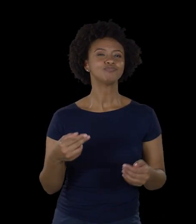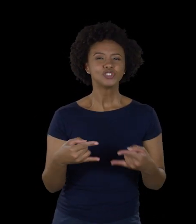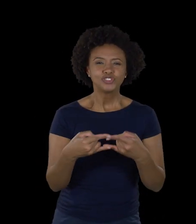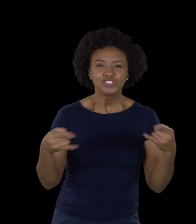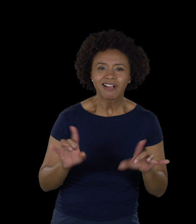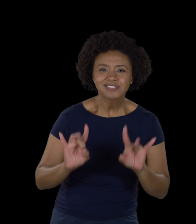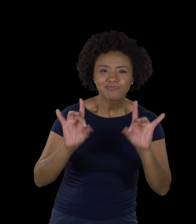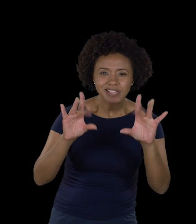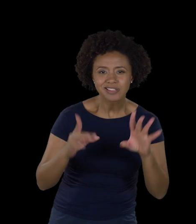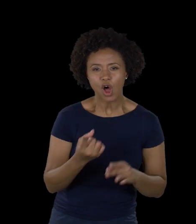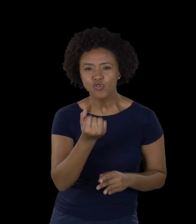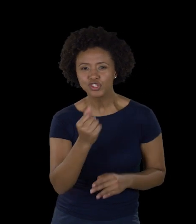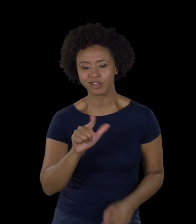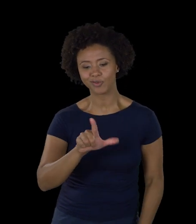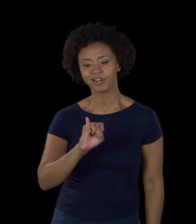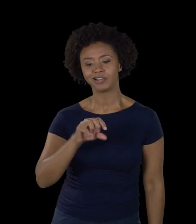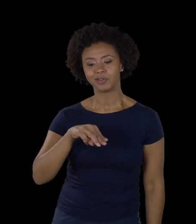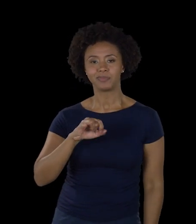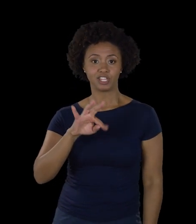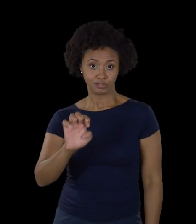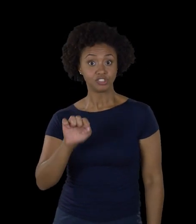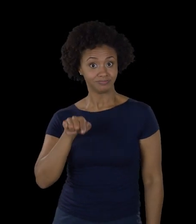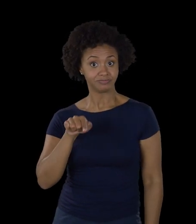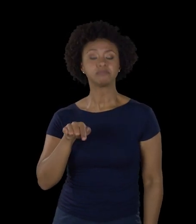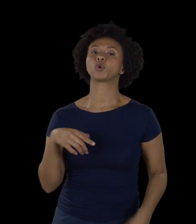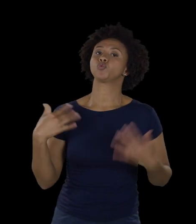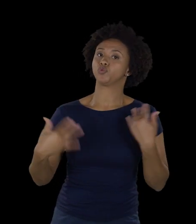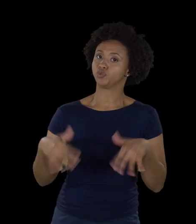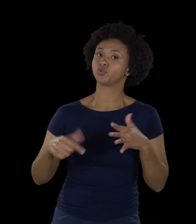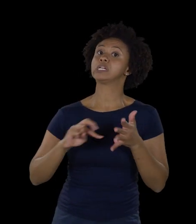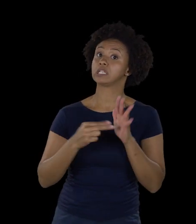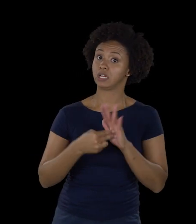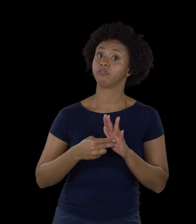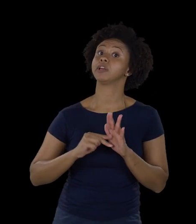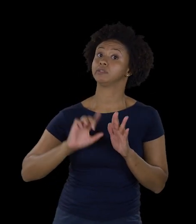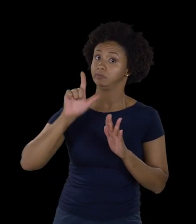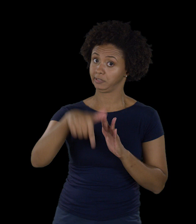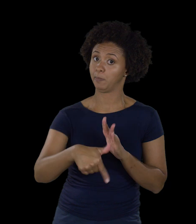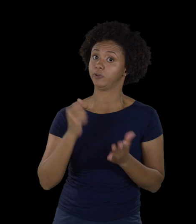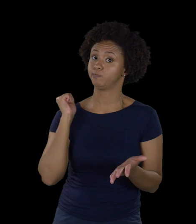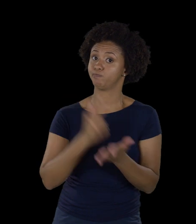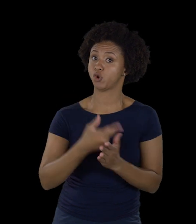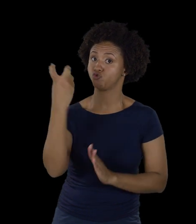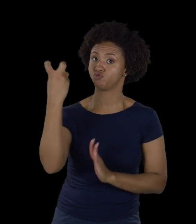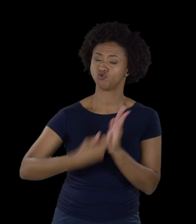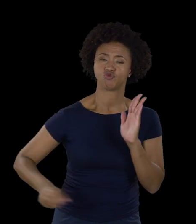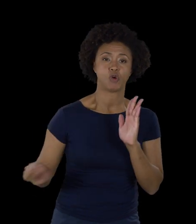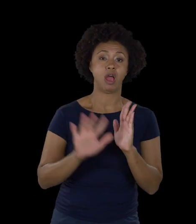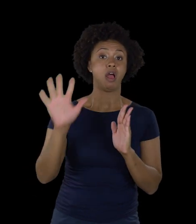especial. O uso do cheque especial significa você estar sujeito a taxas altíssimas de juros.